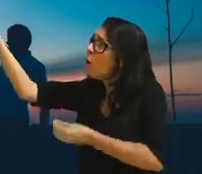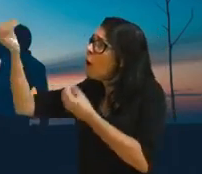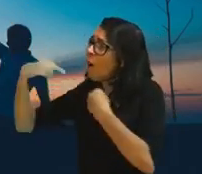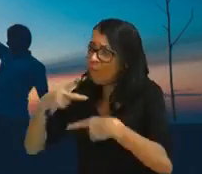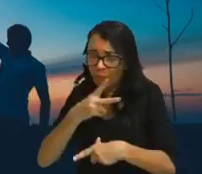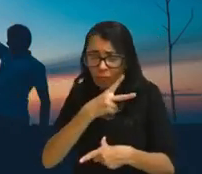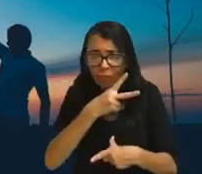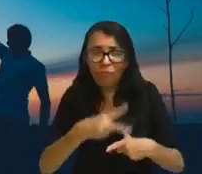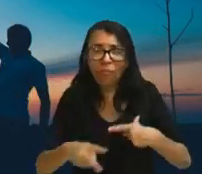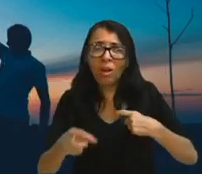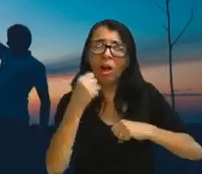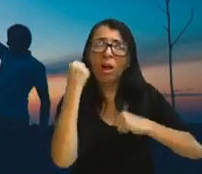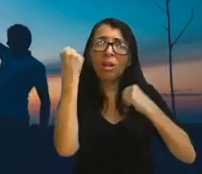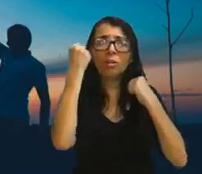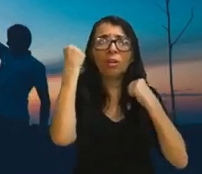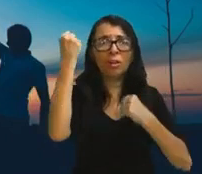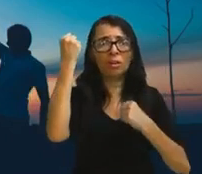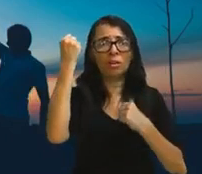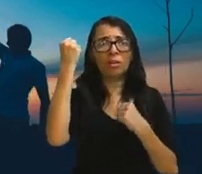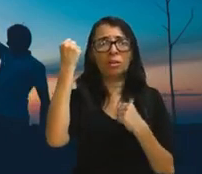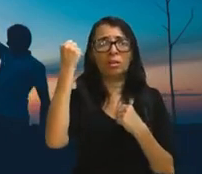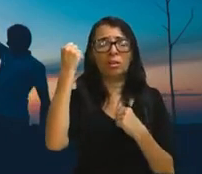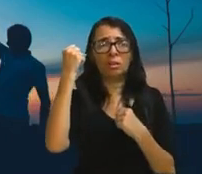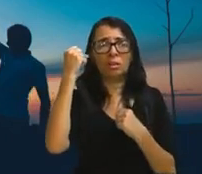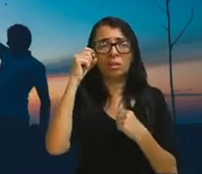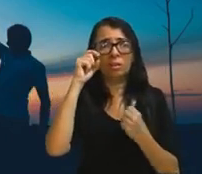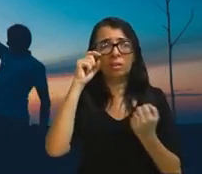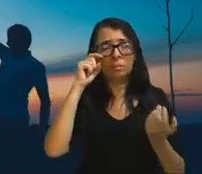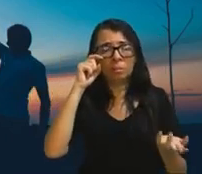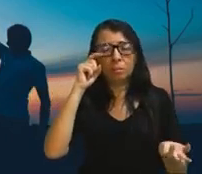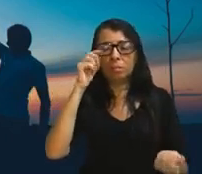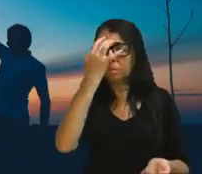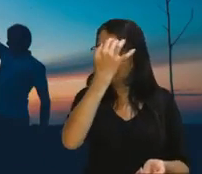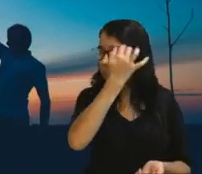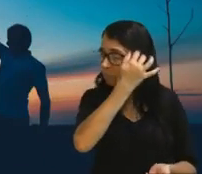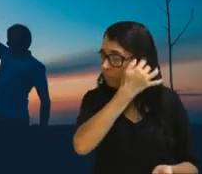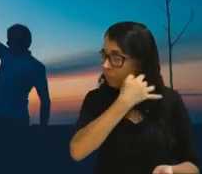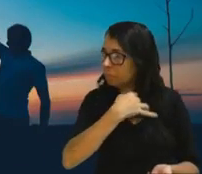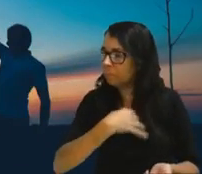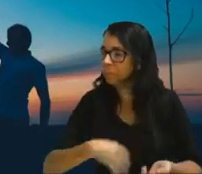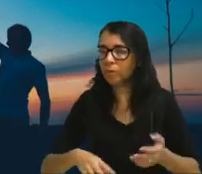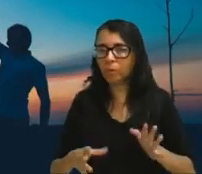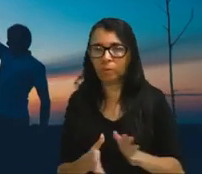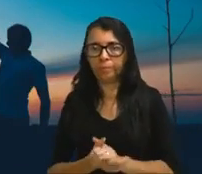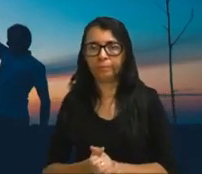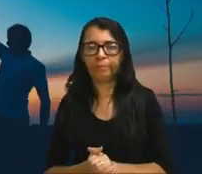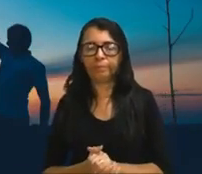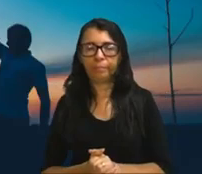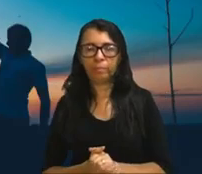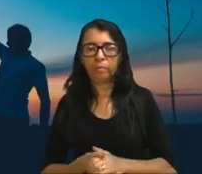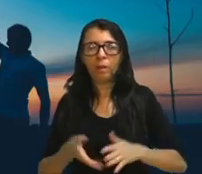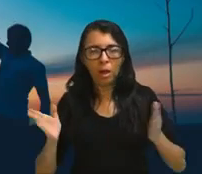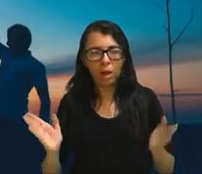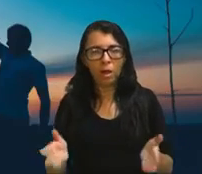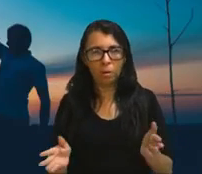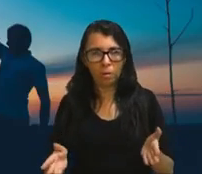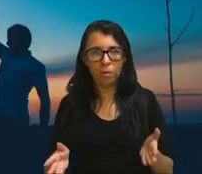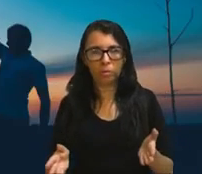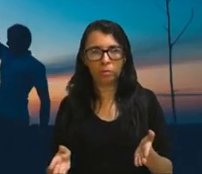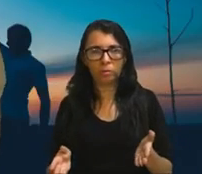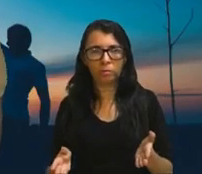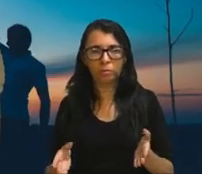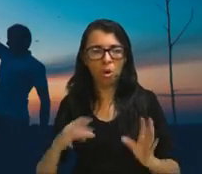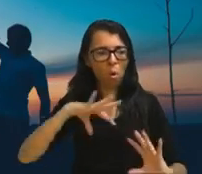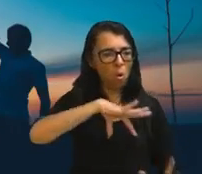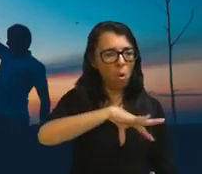Com Deus já está difícil. Você já imaginou um lar sem Deus, como é que está passando nesse momento? Para